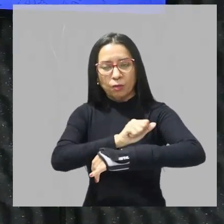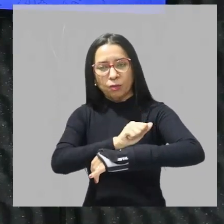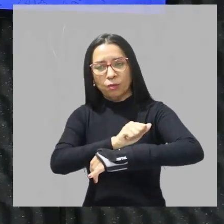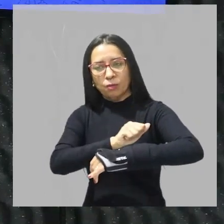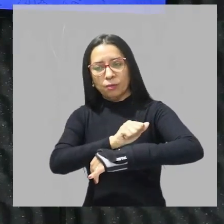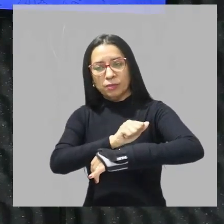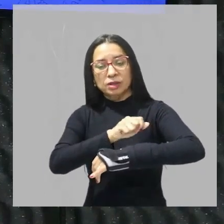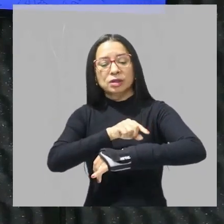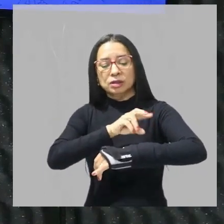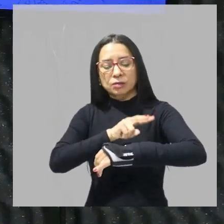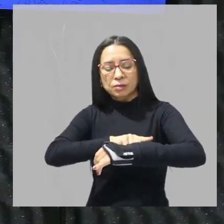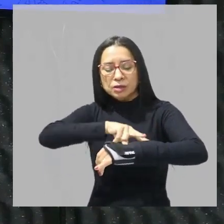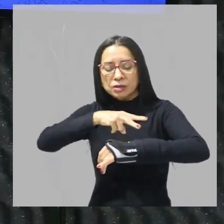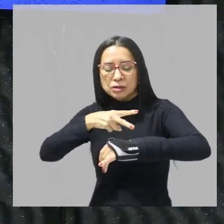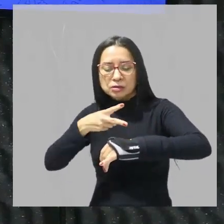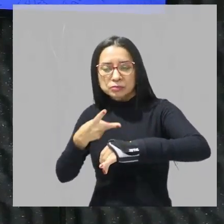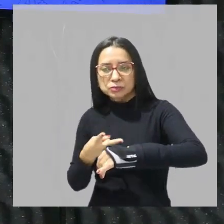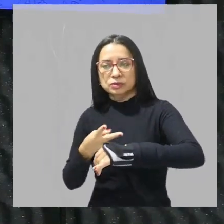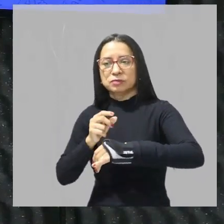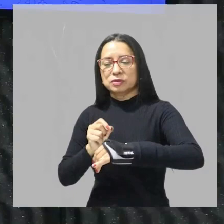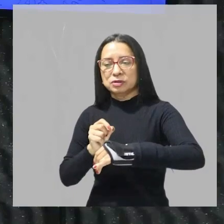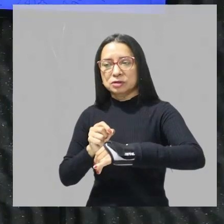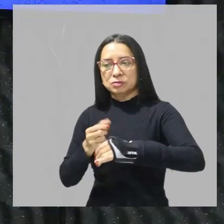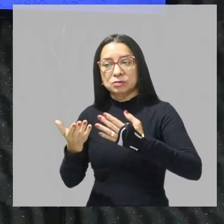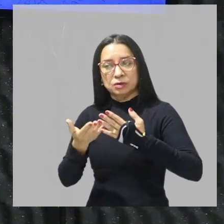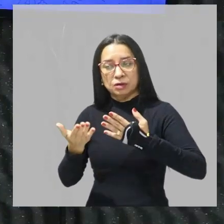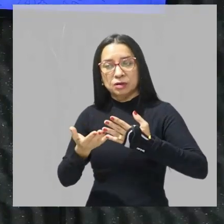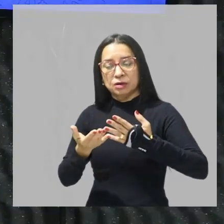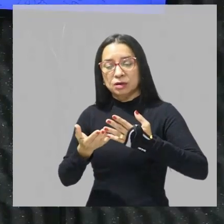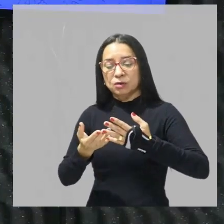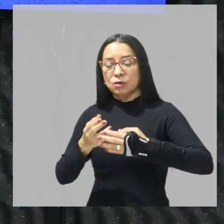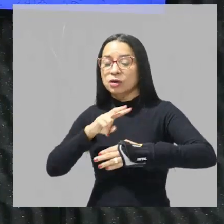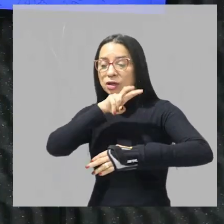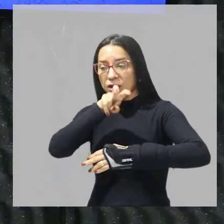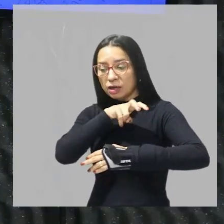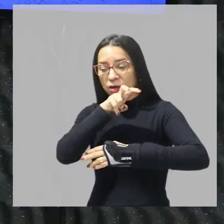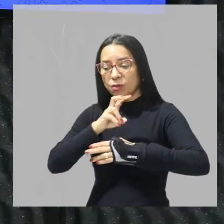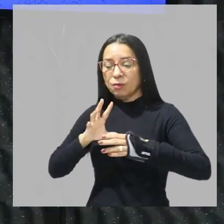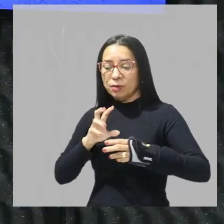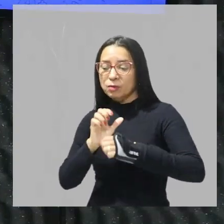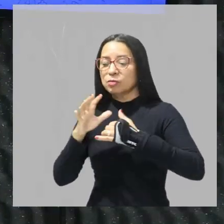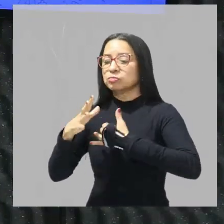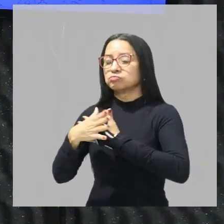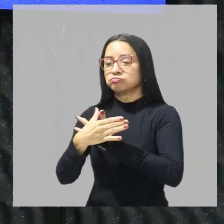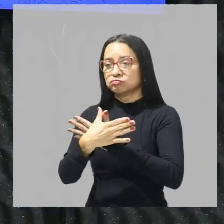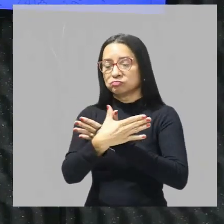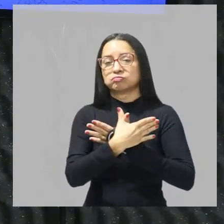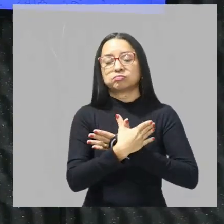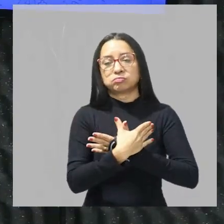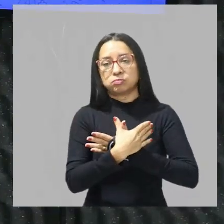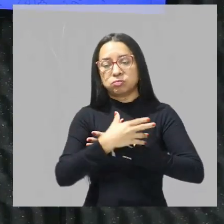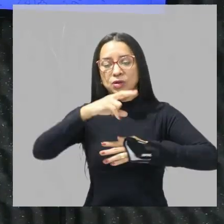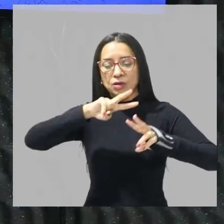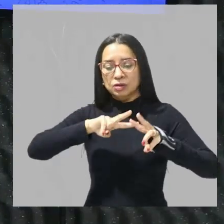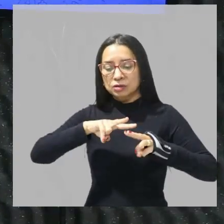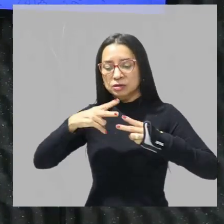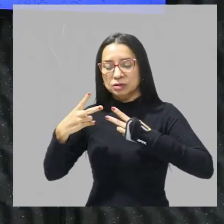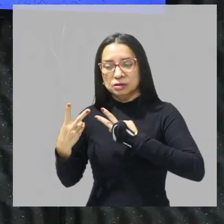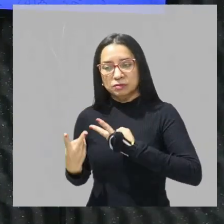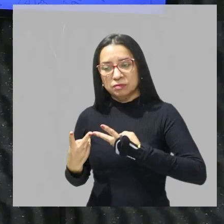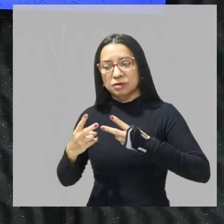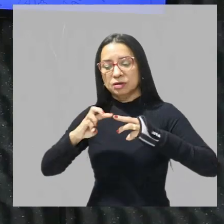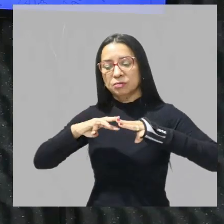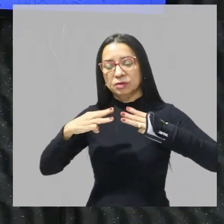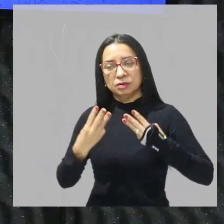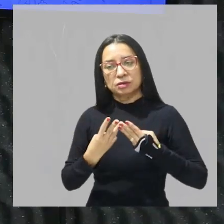a cobra. E, por sua vez, a cobra, quando ela serve de alimento para a siriema, ela transfere matéria e energia